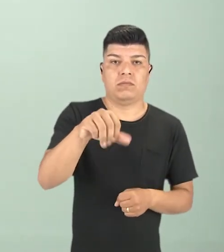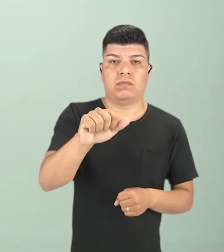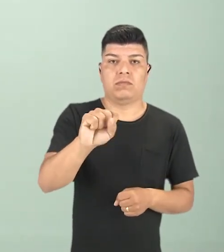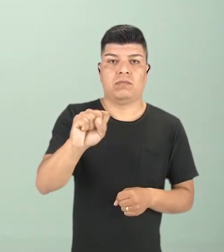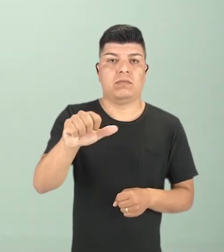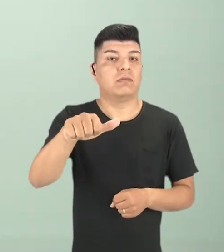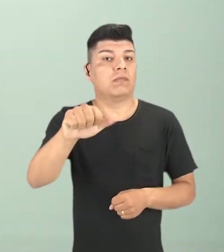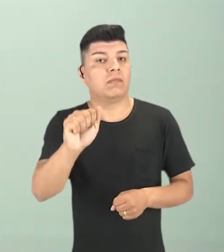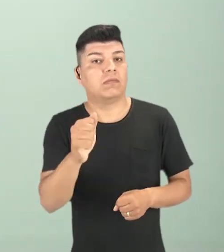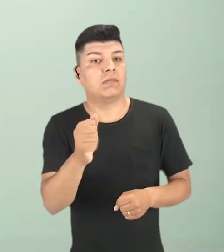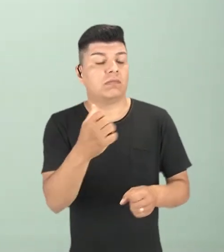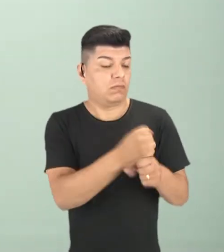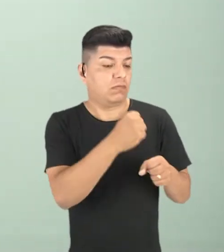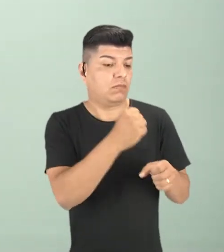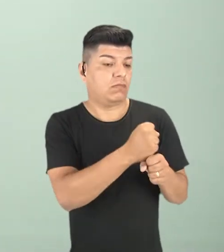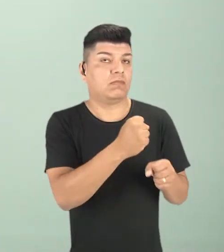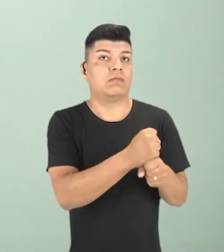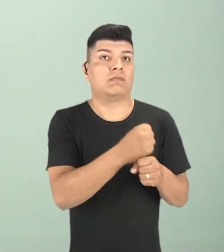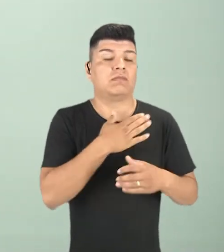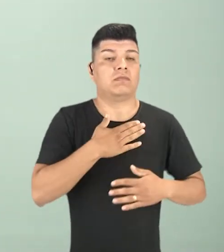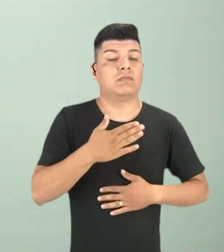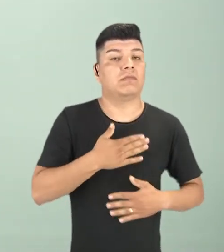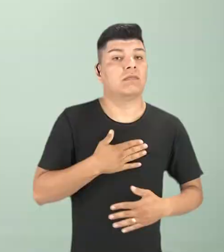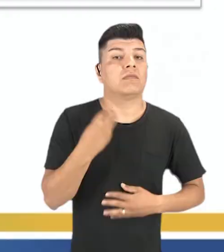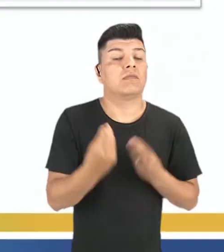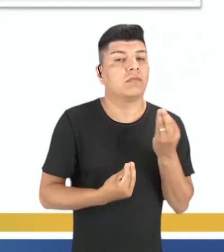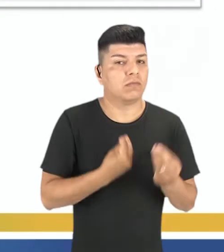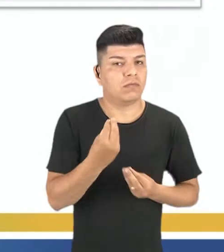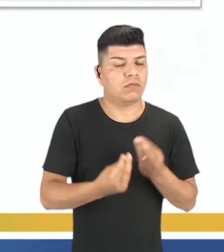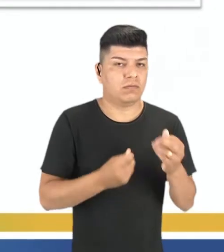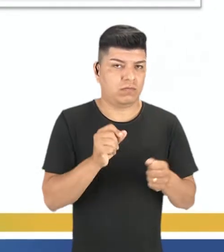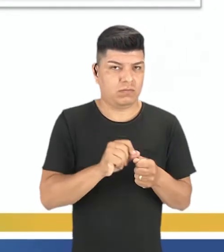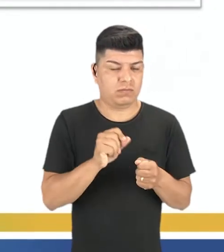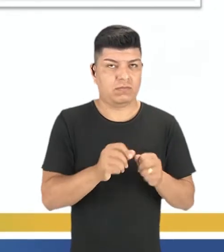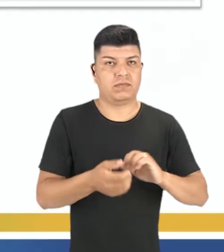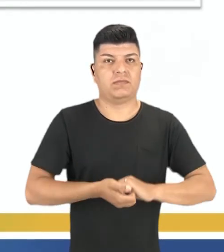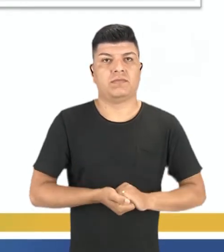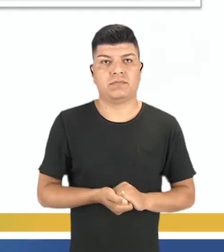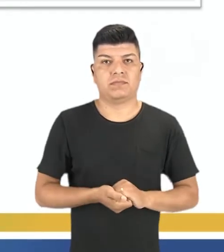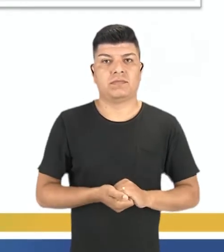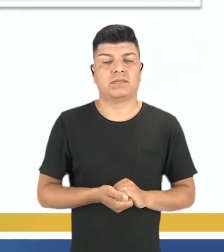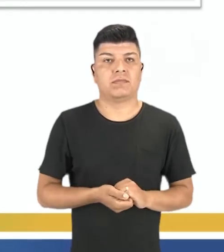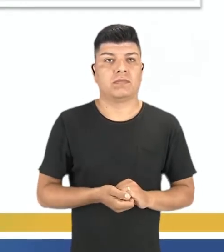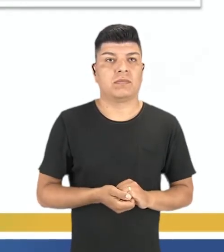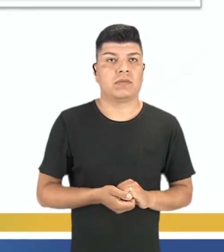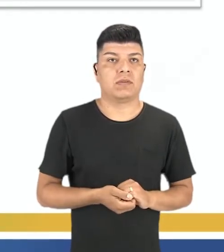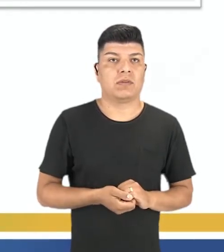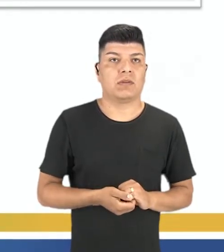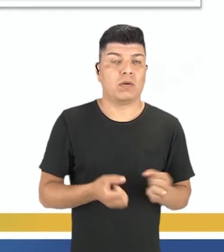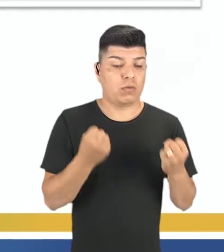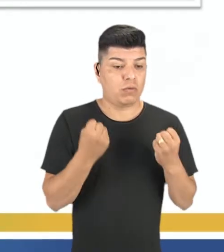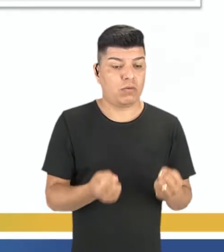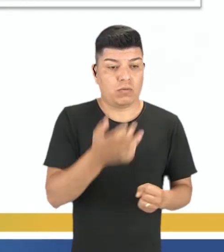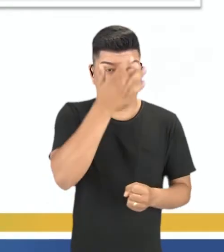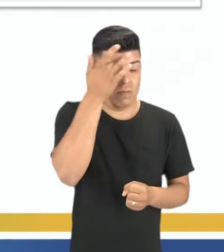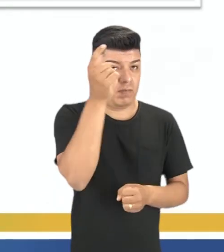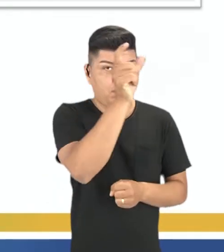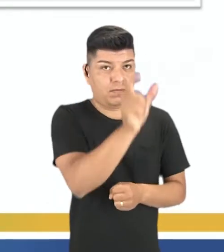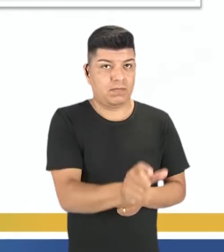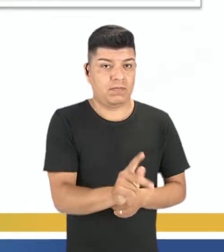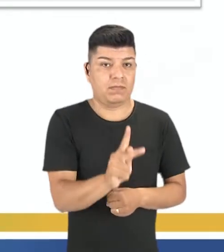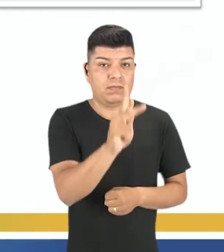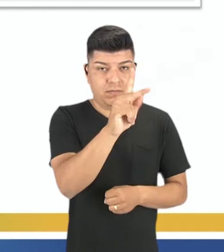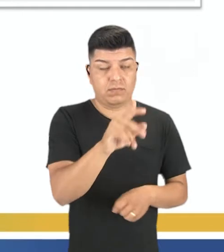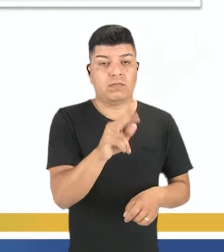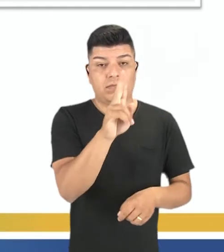eu faço para calcular o índice de massa corporal? Eu tenho aqui, eu pego o peso da pessoa em quilos